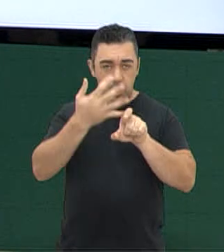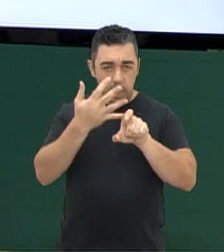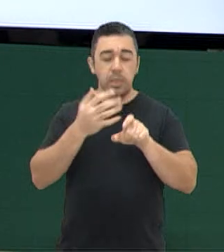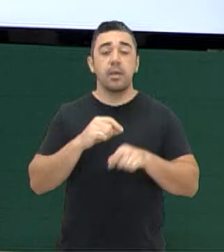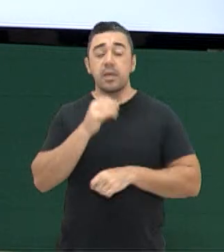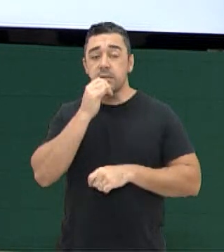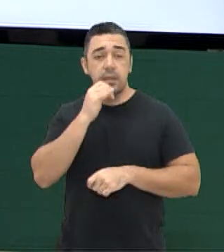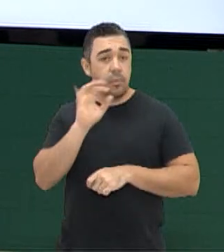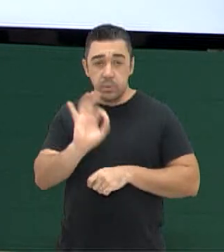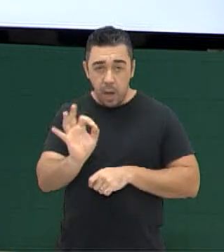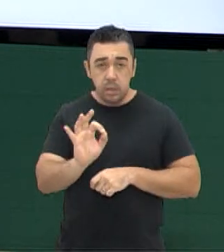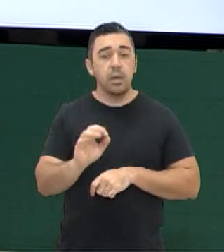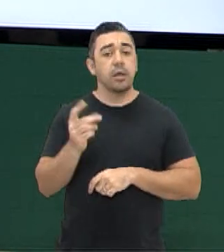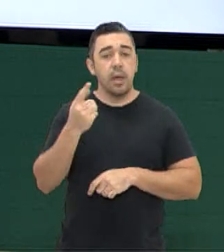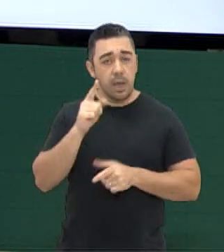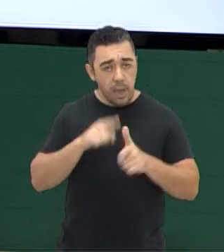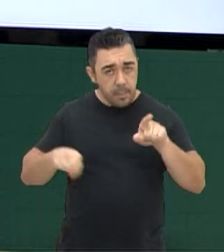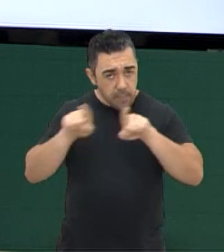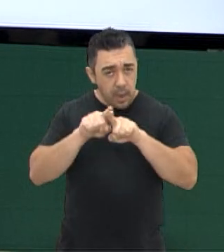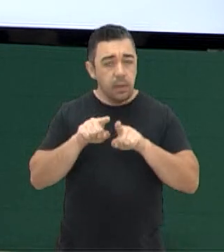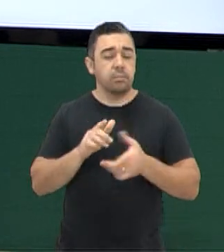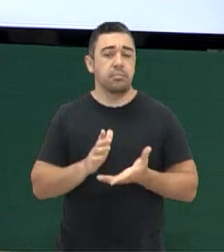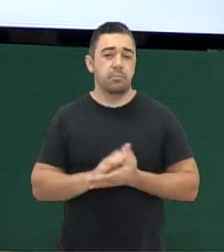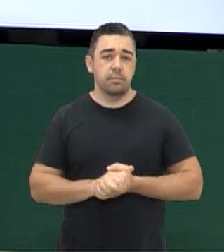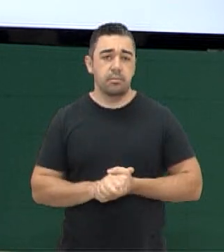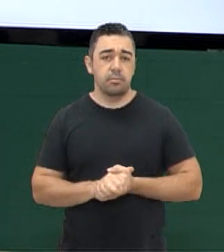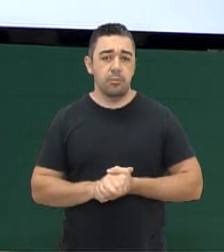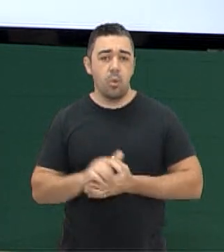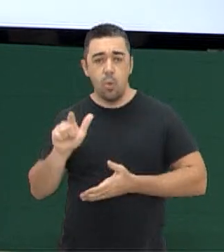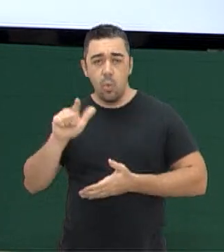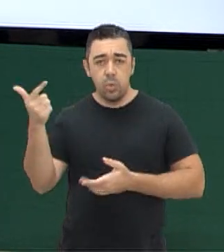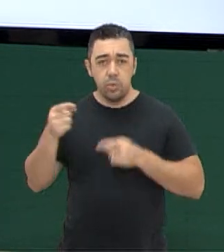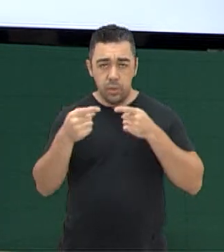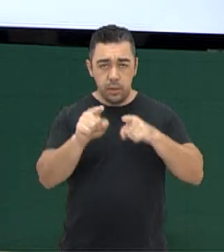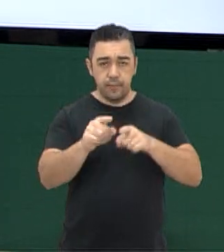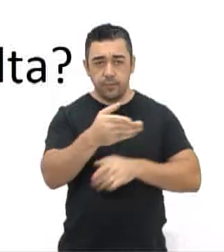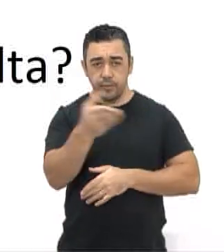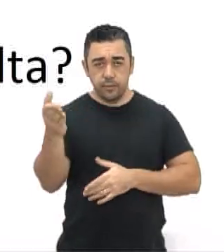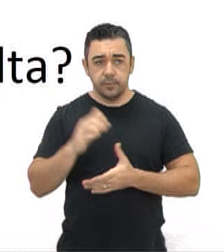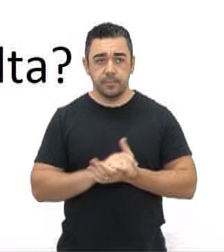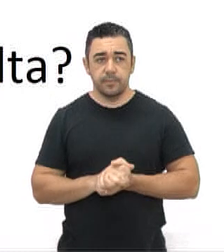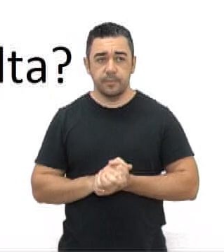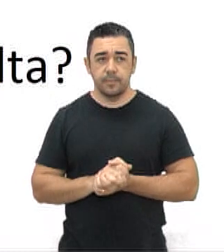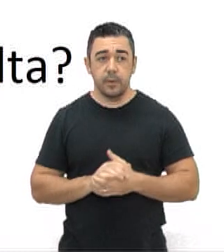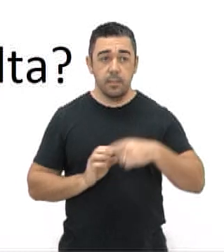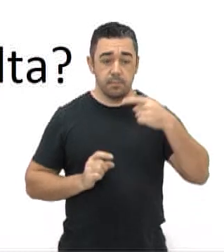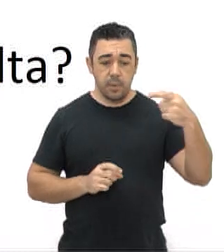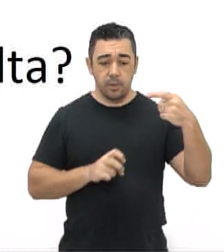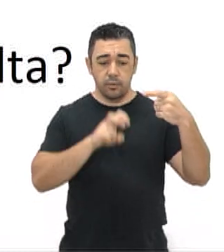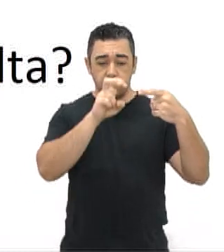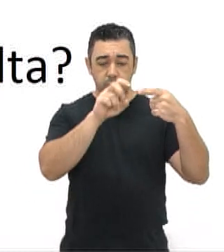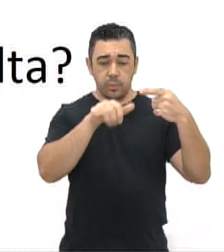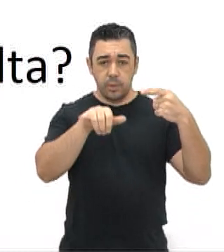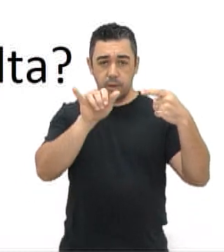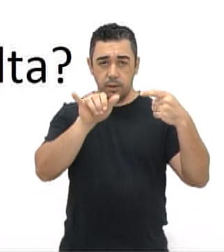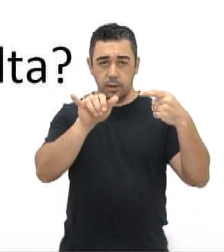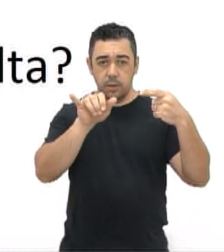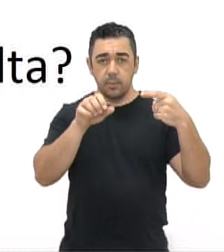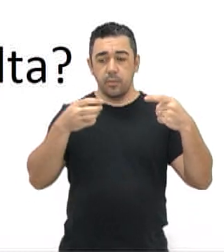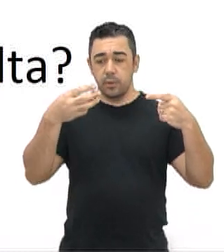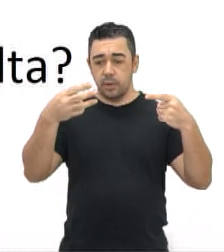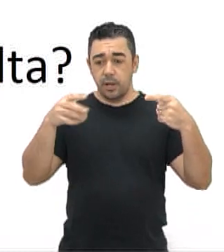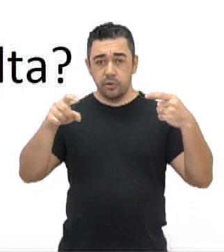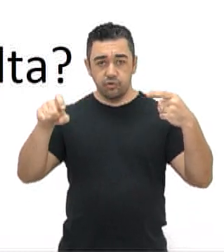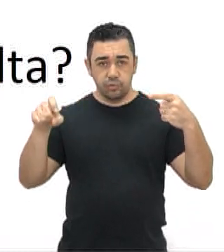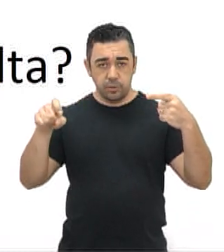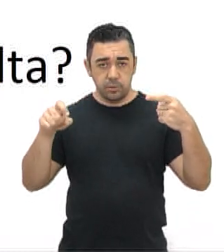as letras diferentes. Vamos lá. Outro desafio, multiplicando menos 5y por